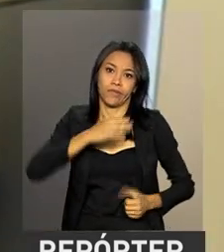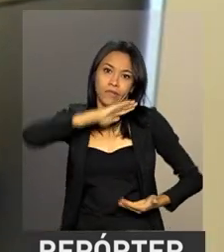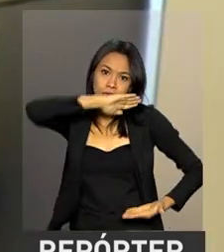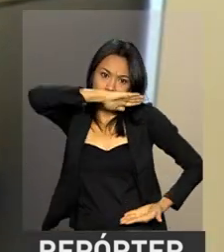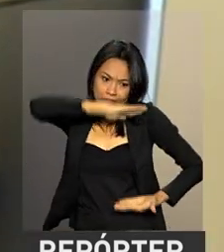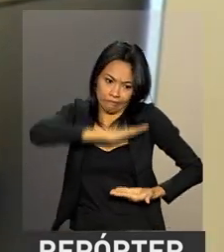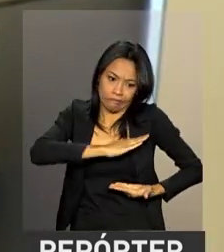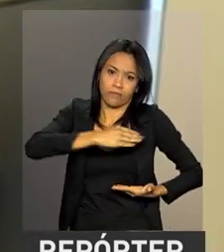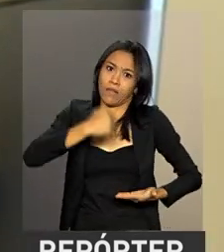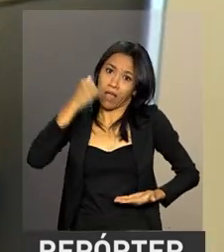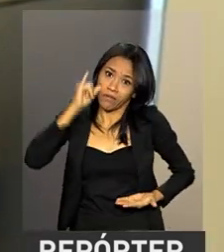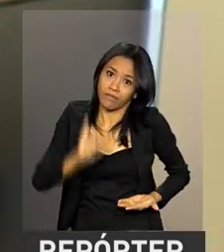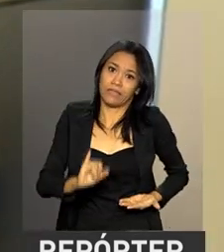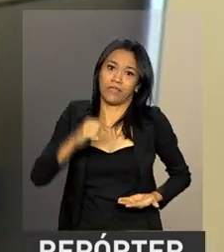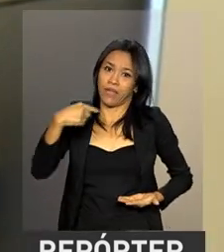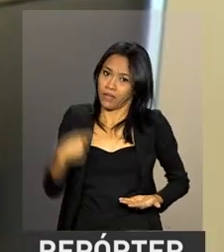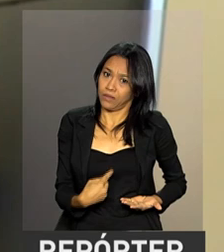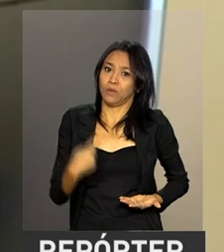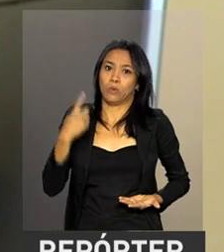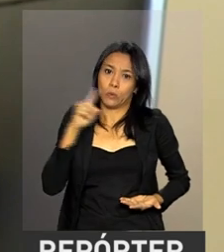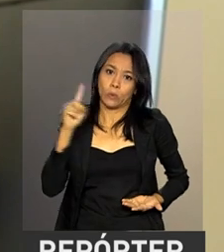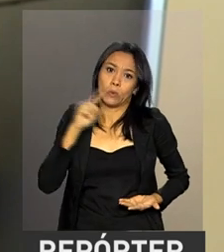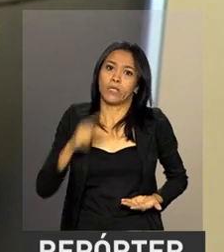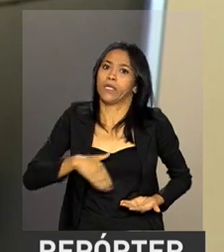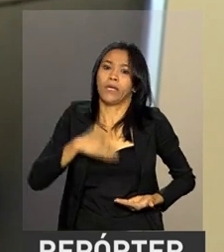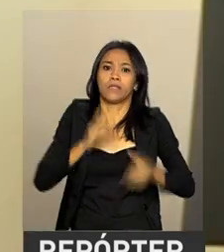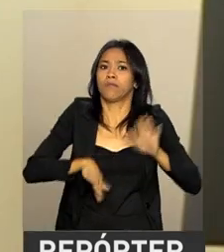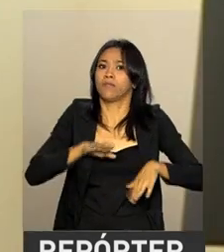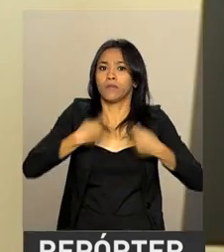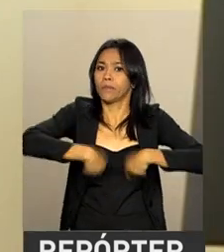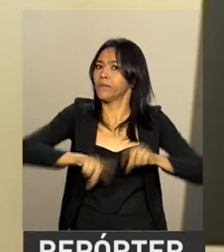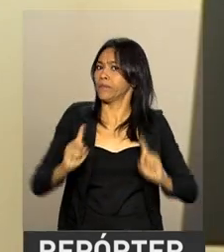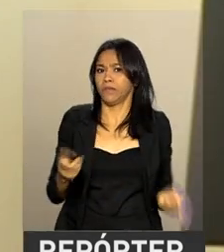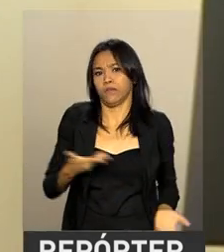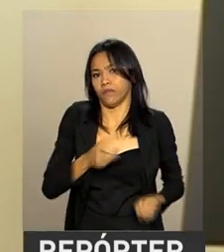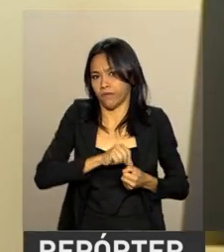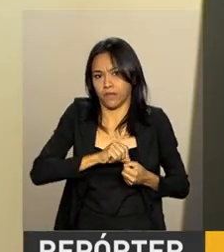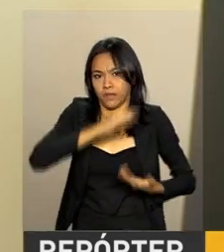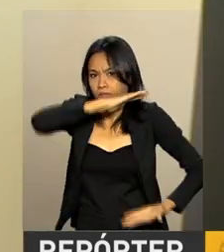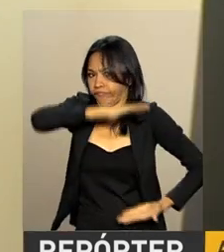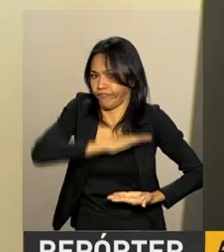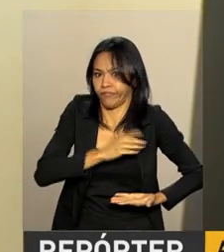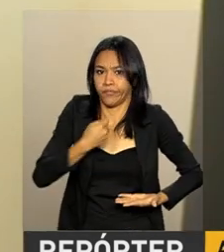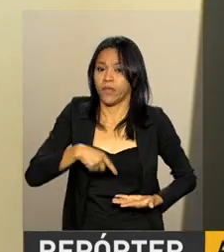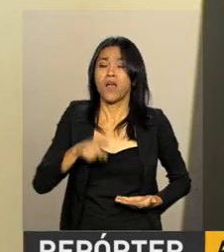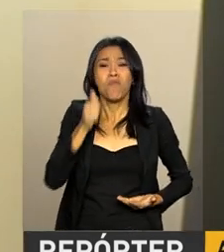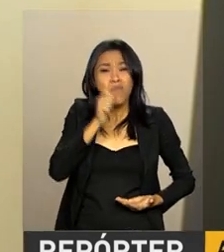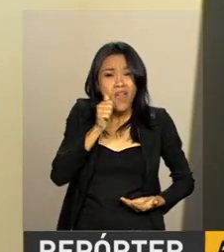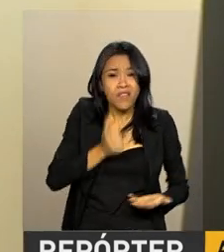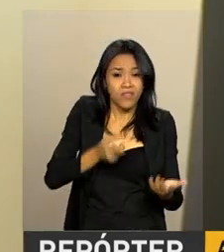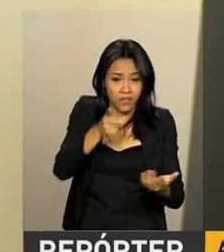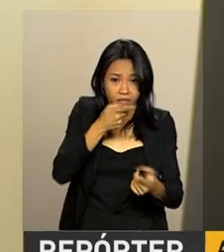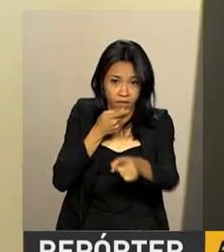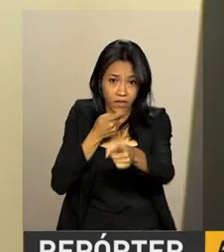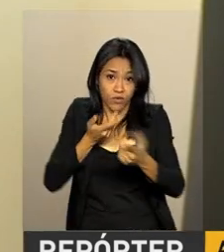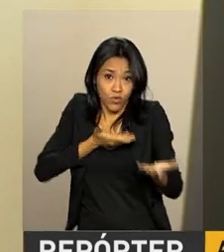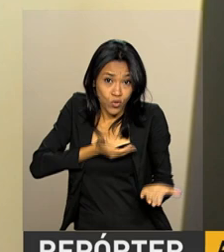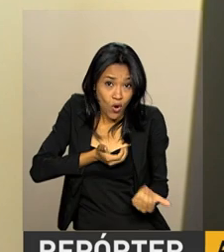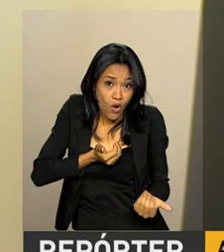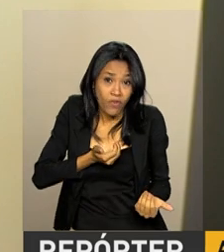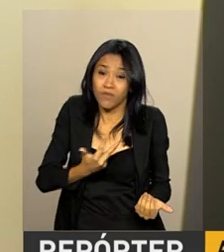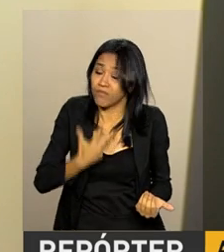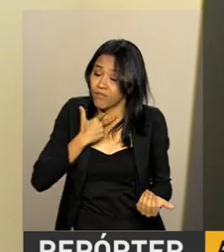recomenda evitar mamografias de rotina desnecessárias. Ela não é um bom exame para mulheres muito jovens, que têm as mamas mais densas, o